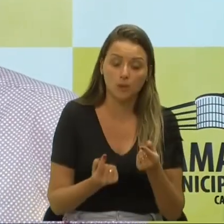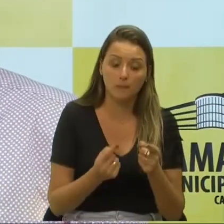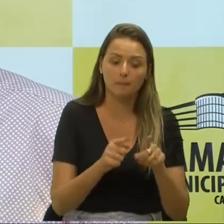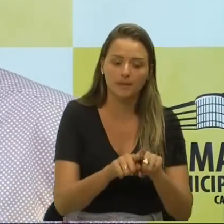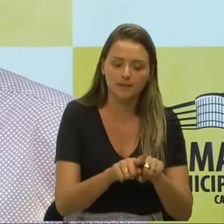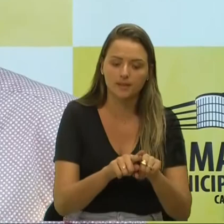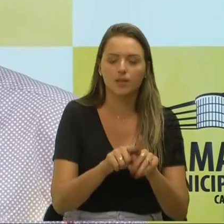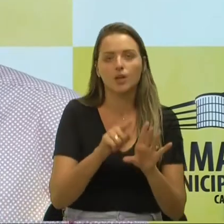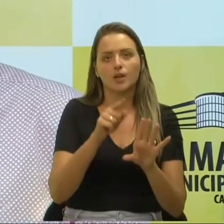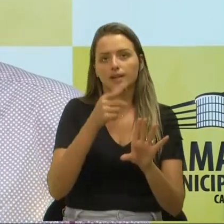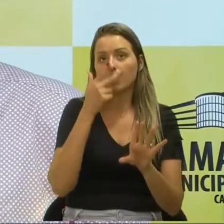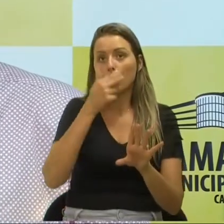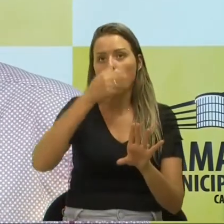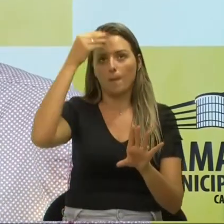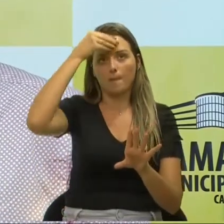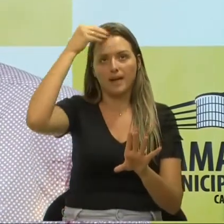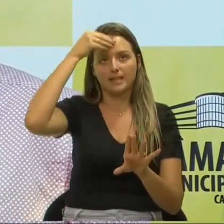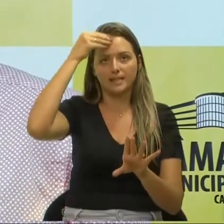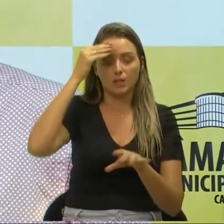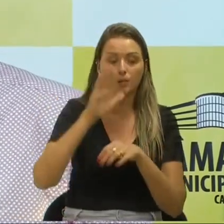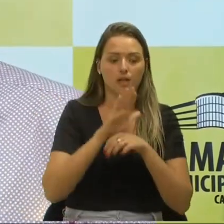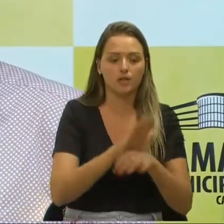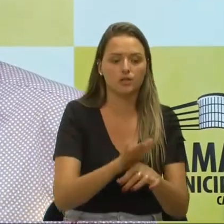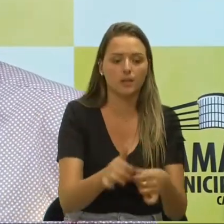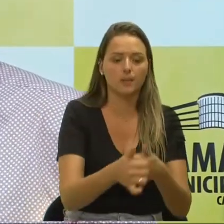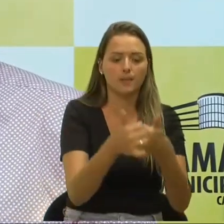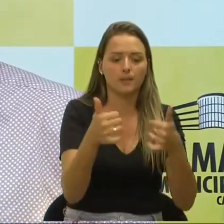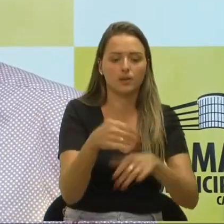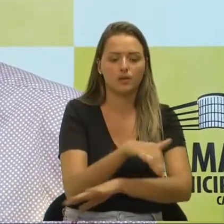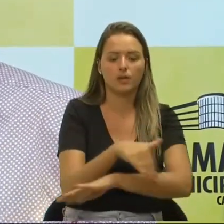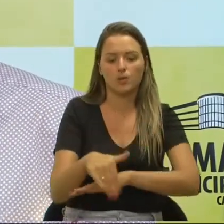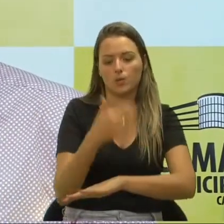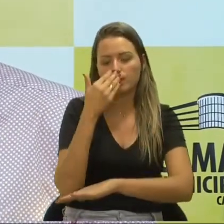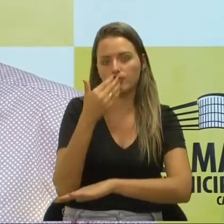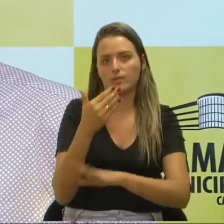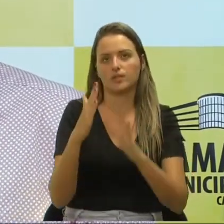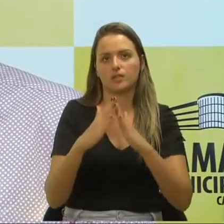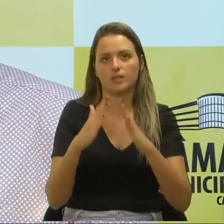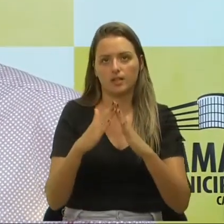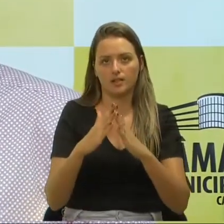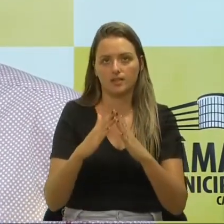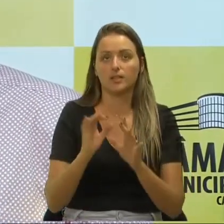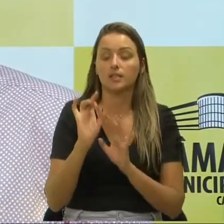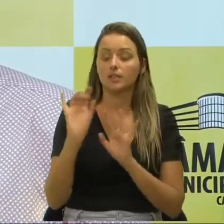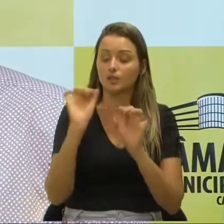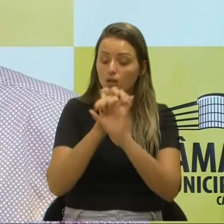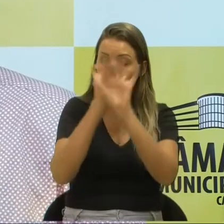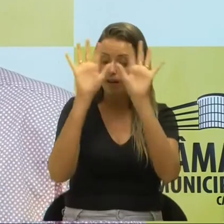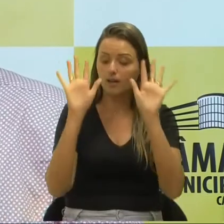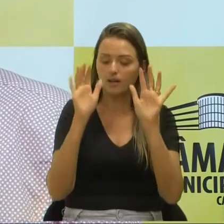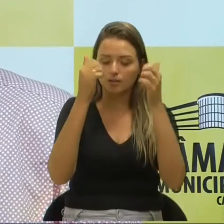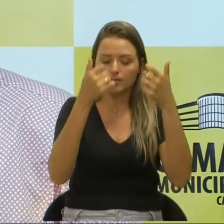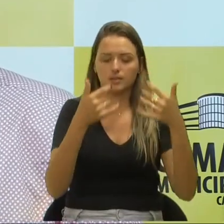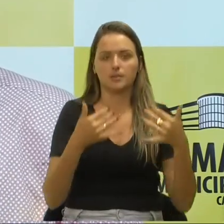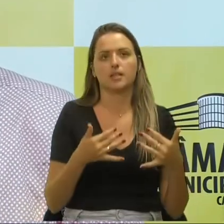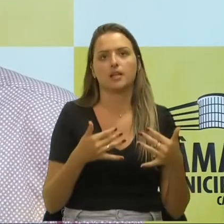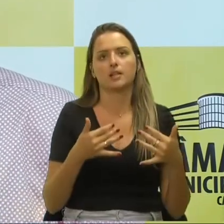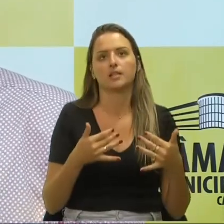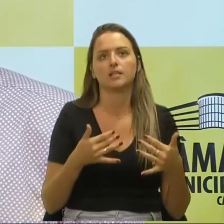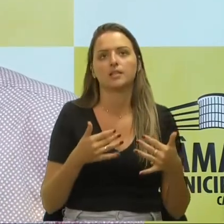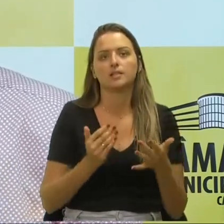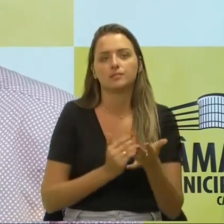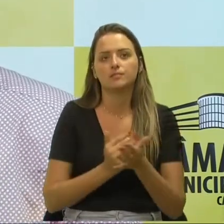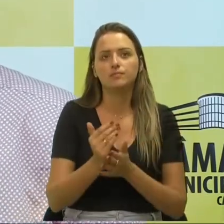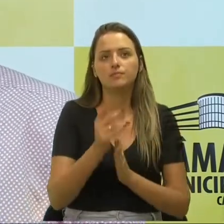um apadrinhamento para melhorar a sua rua em frente às suas casas. Deixar bem claro isso. Esse projeto